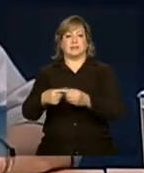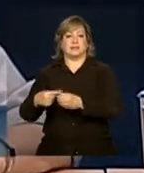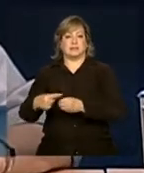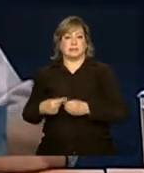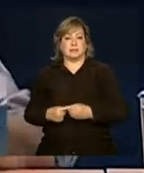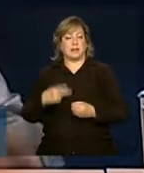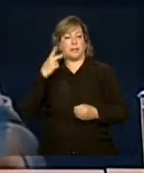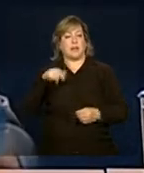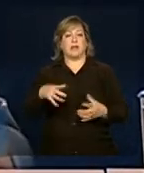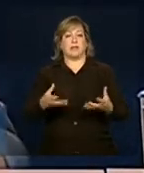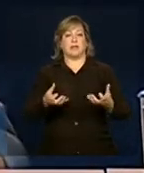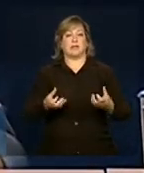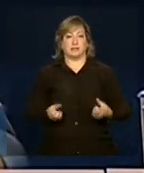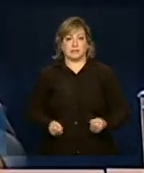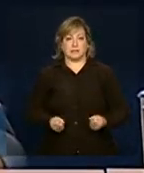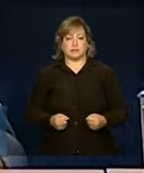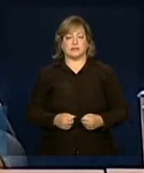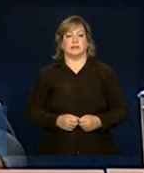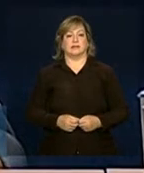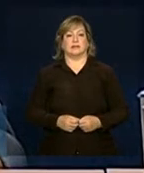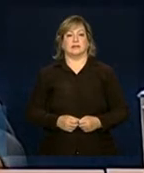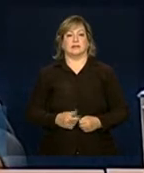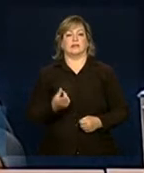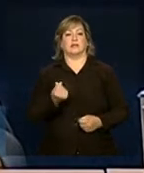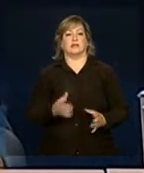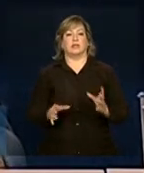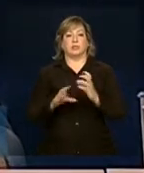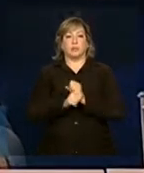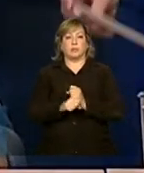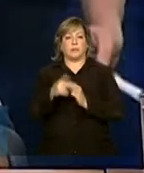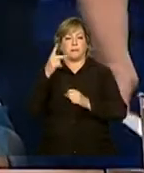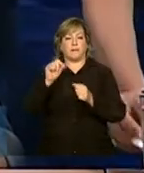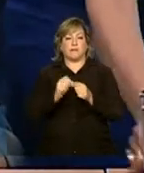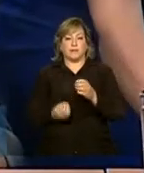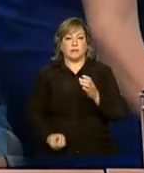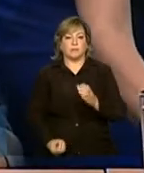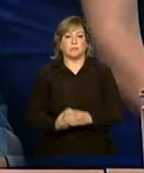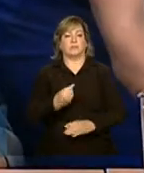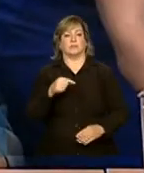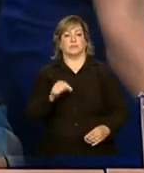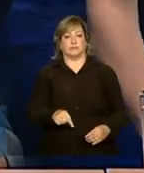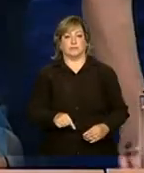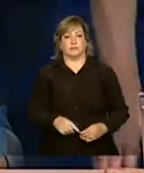para receber recursos para implantar